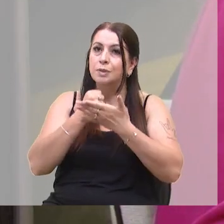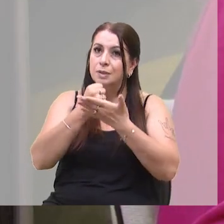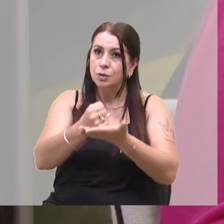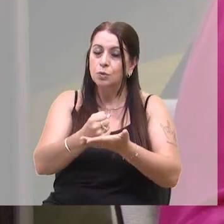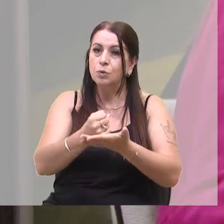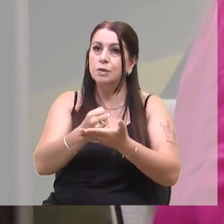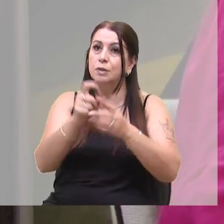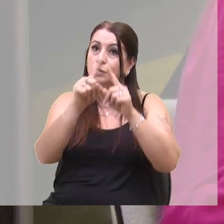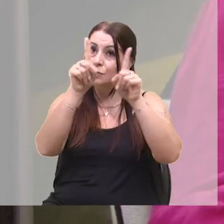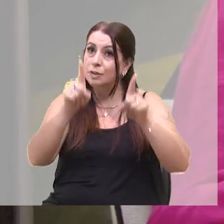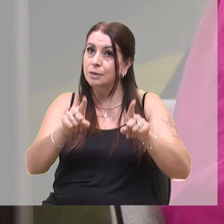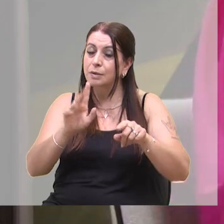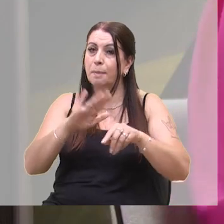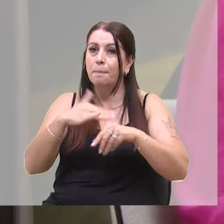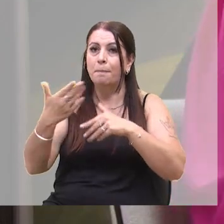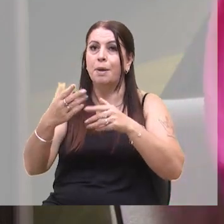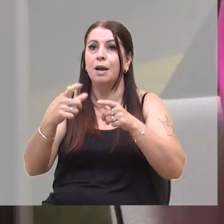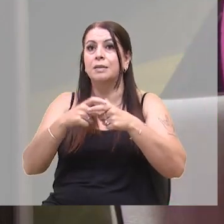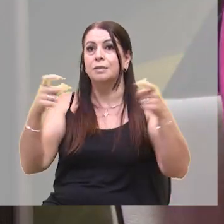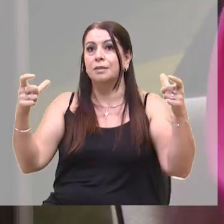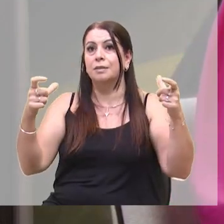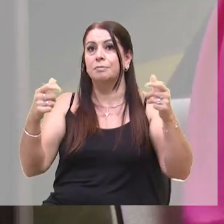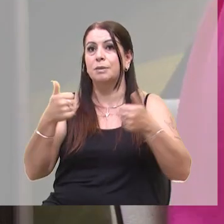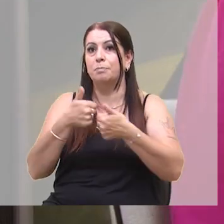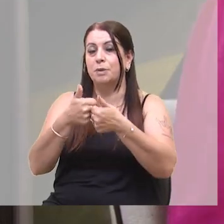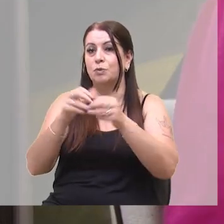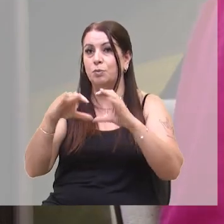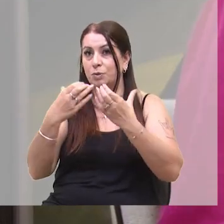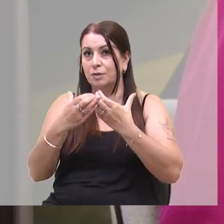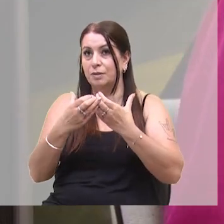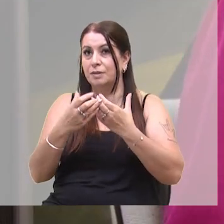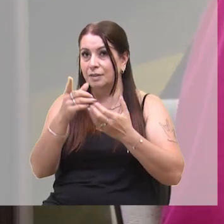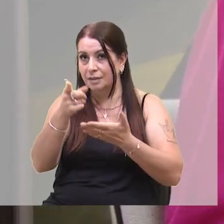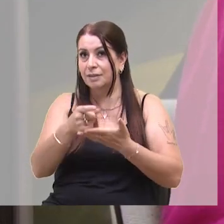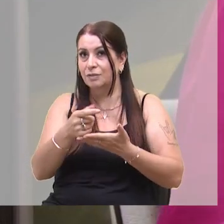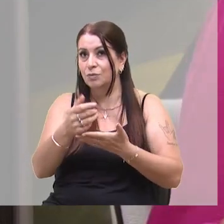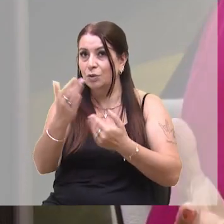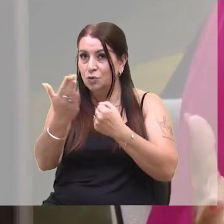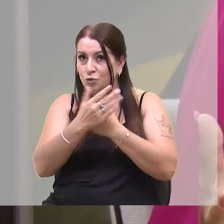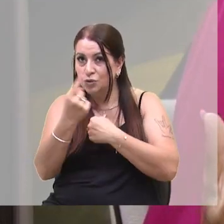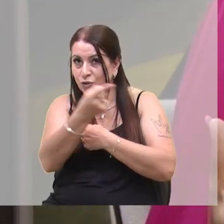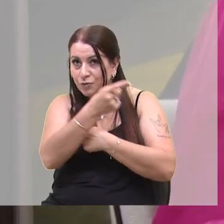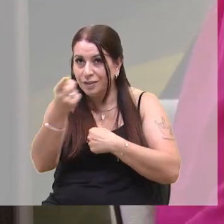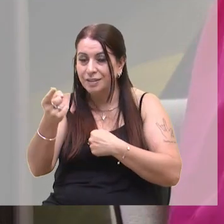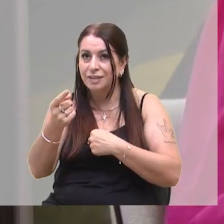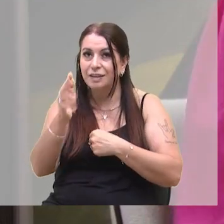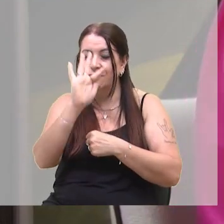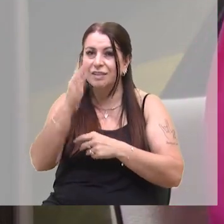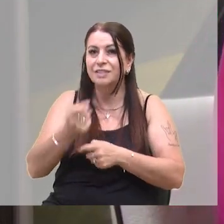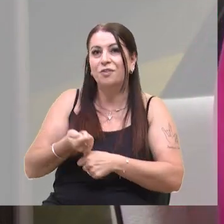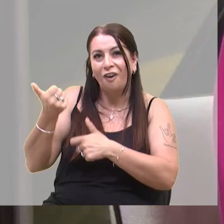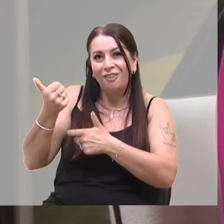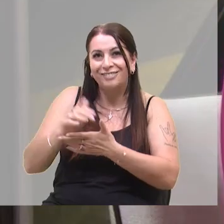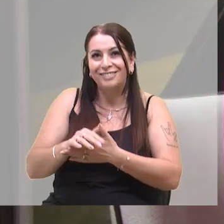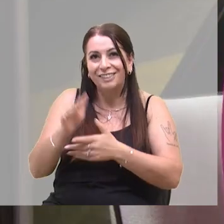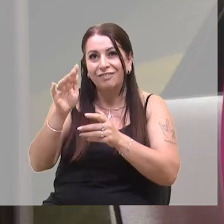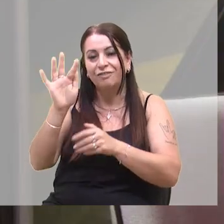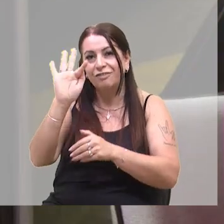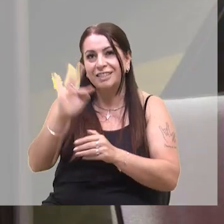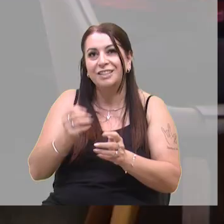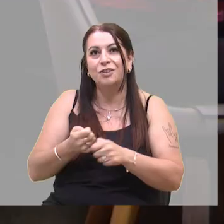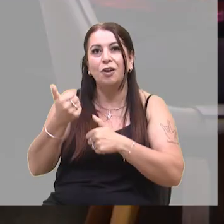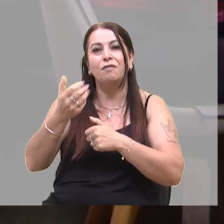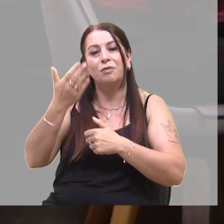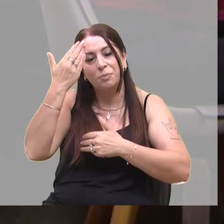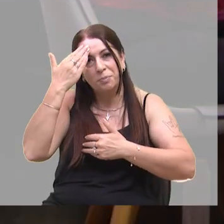Câmara de Vereadores, os vereadores, os assessores, os servidores, cada vez maior e cada vez mais próximo da comunidade. A gente conta com a ajuda de todos